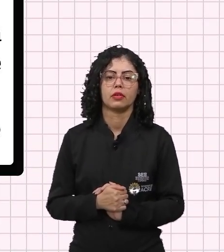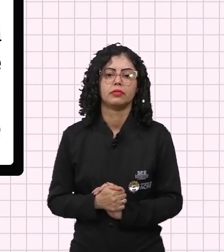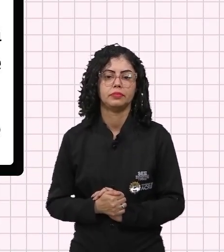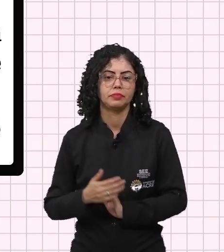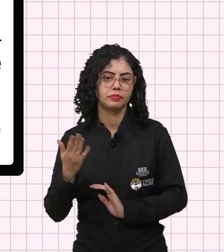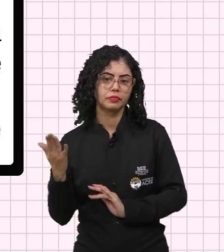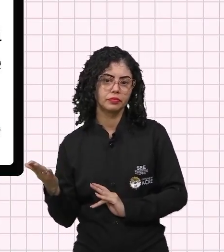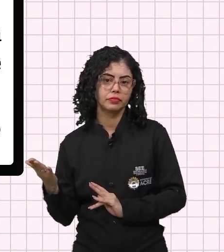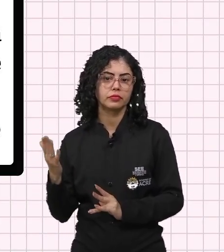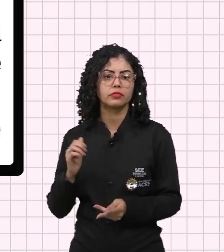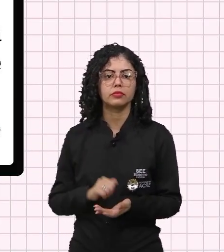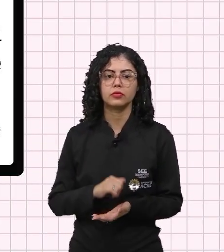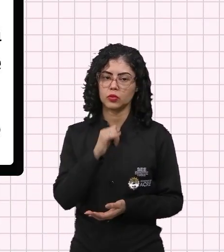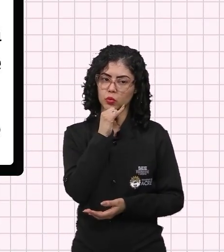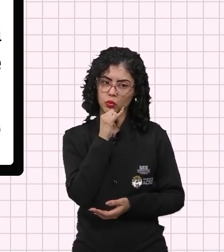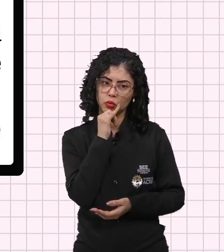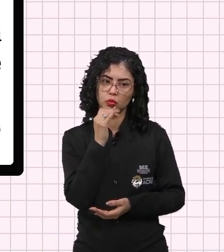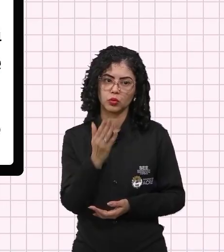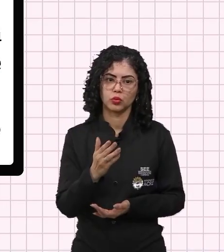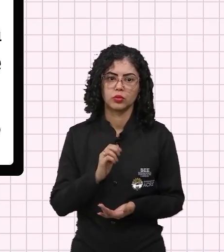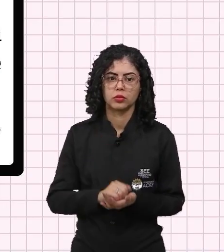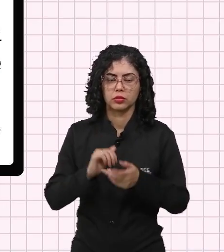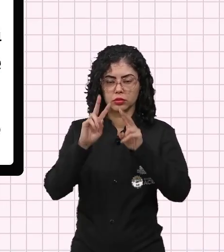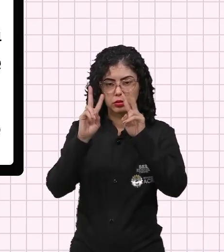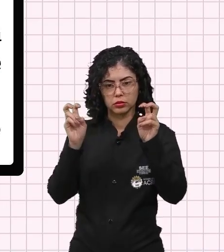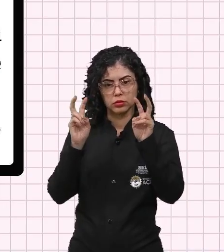Aqui eu coloquei um exemplo para vocês a